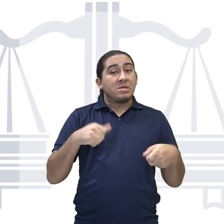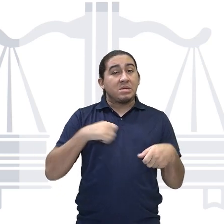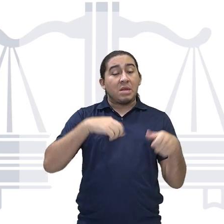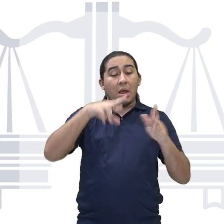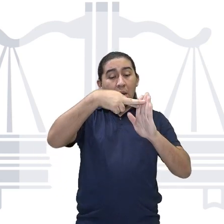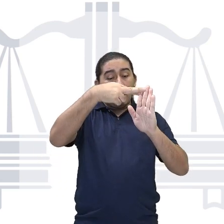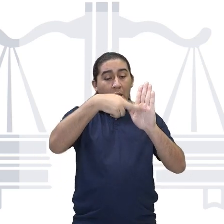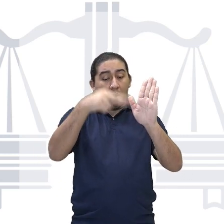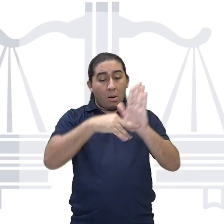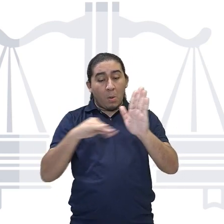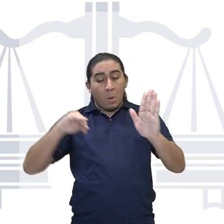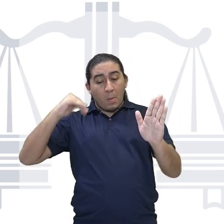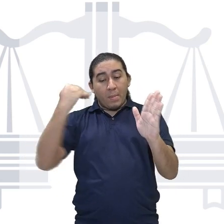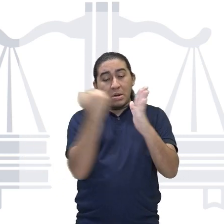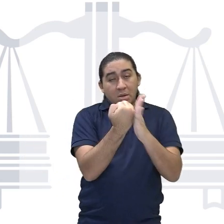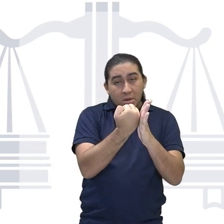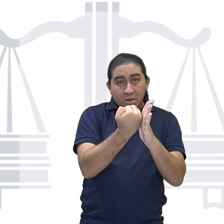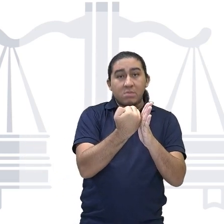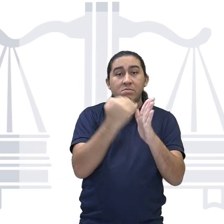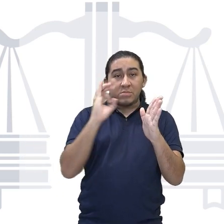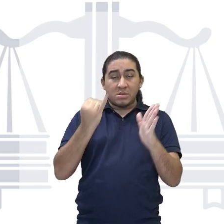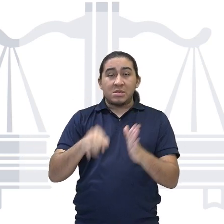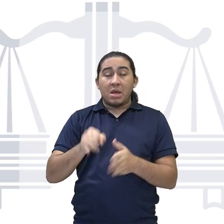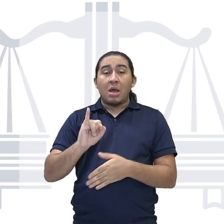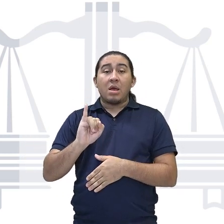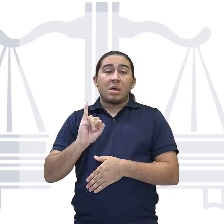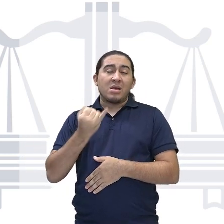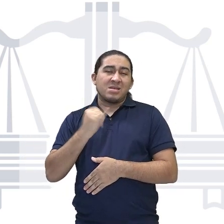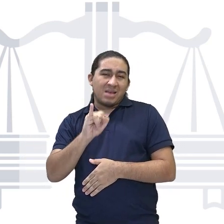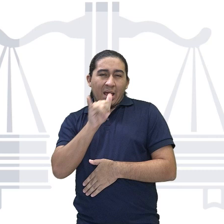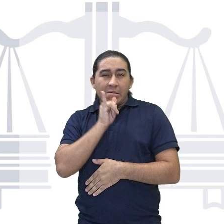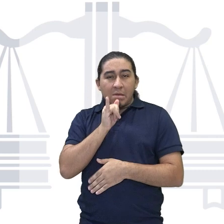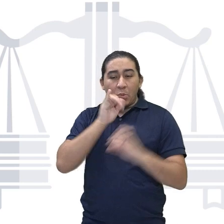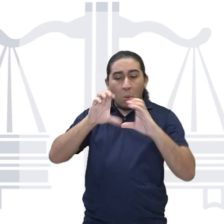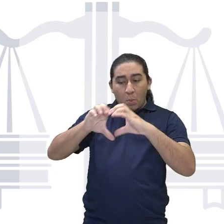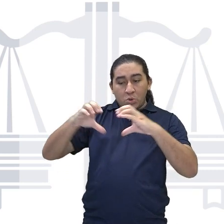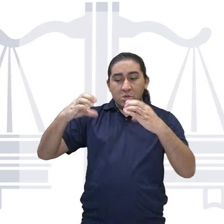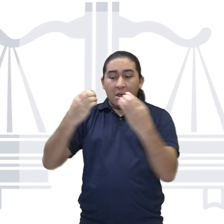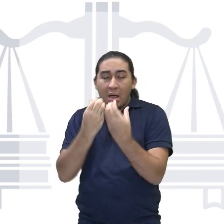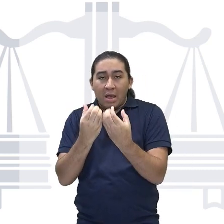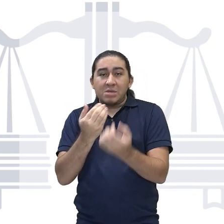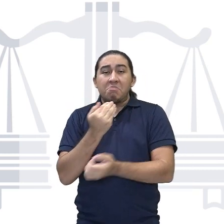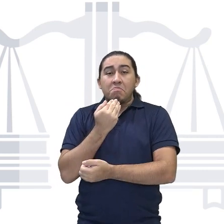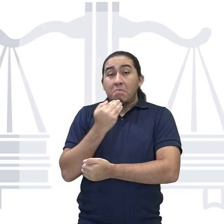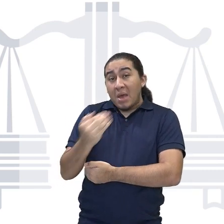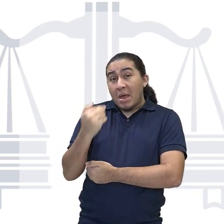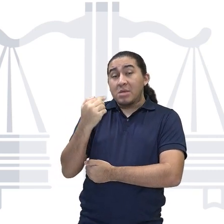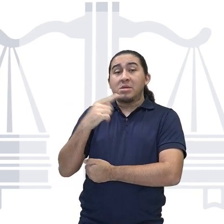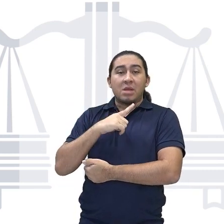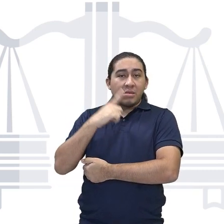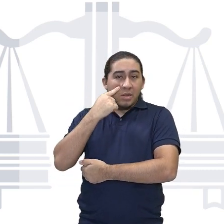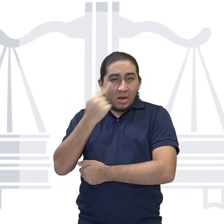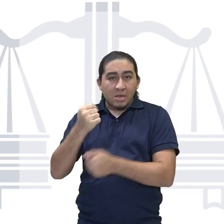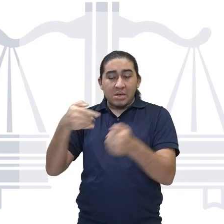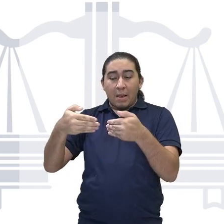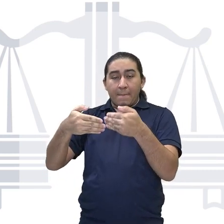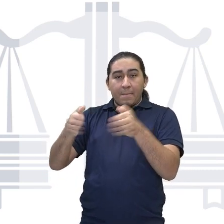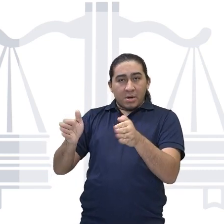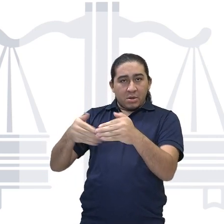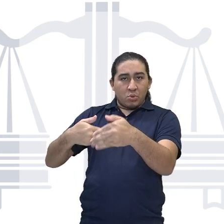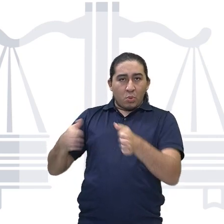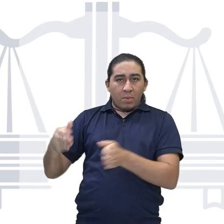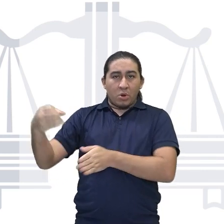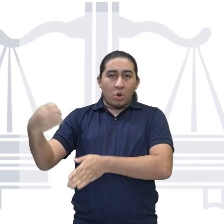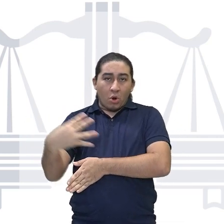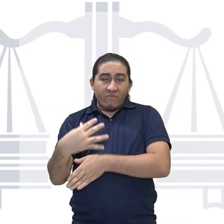que a comunidade, quando solicita, a comunidade, a escola, a coordenação, necessita enviar aqui para a